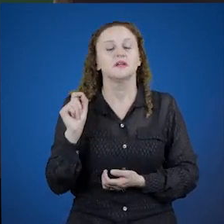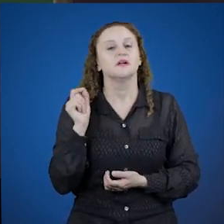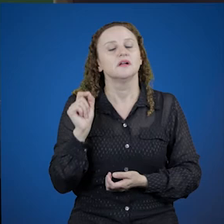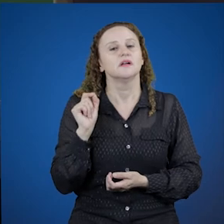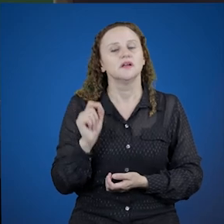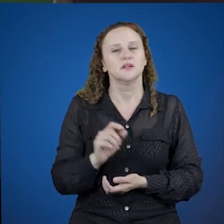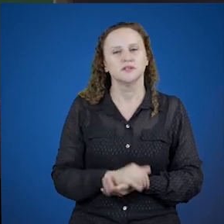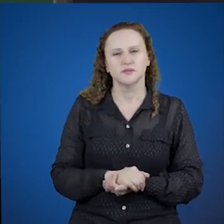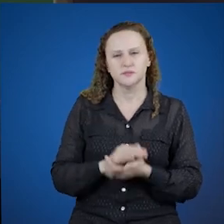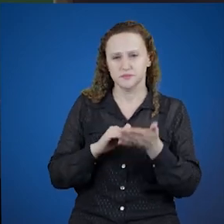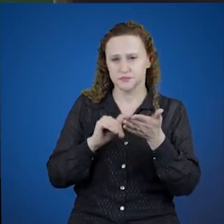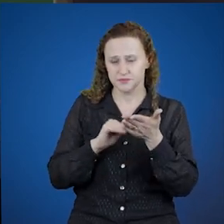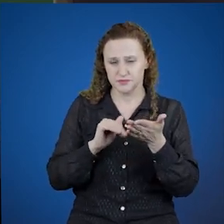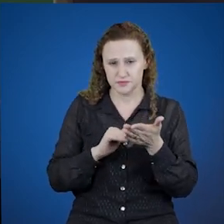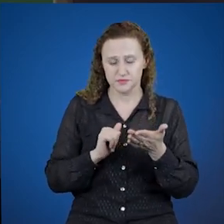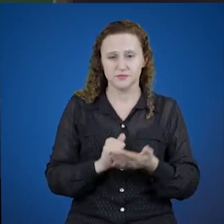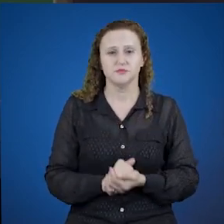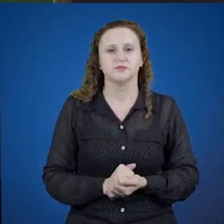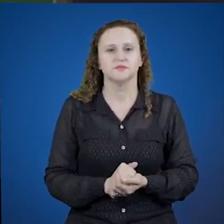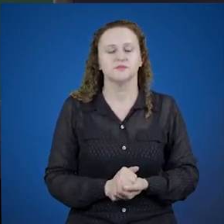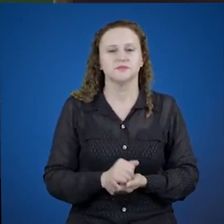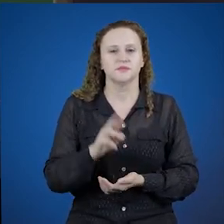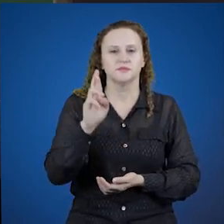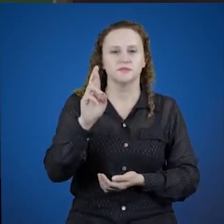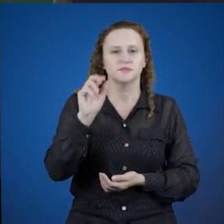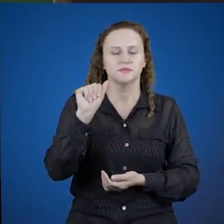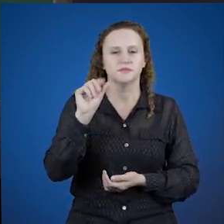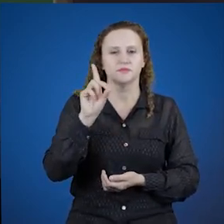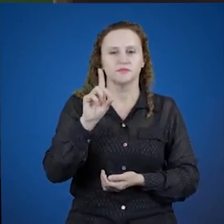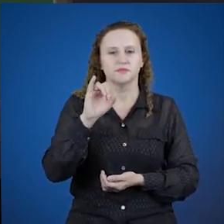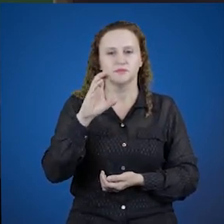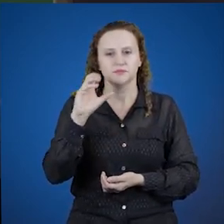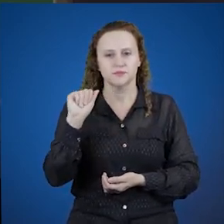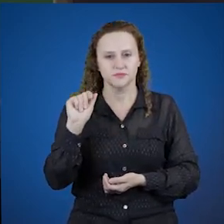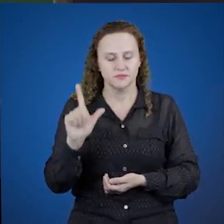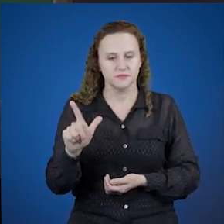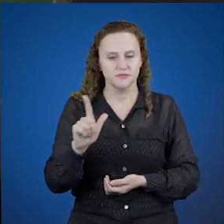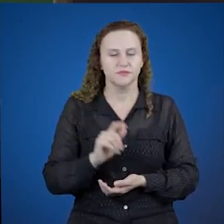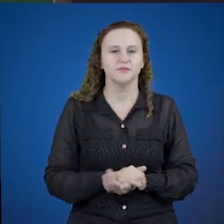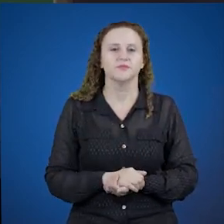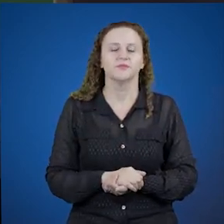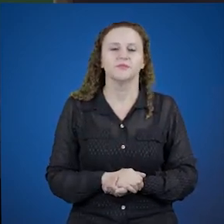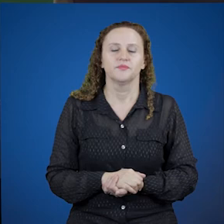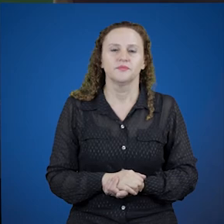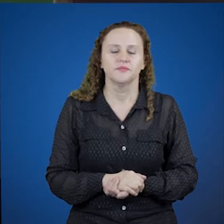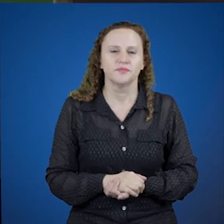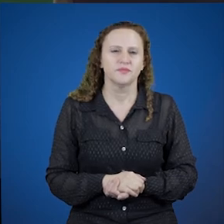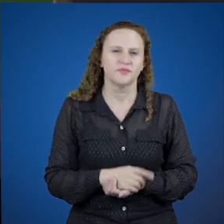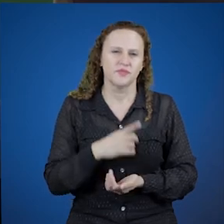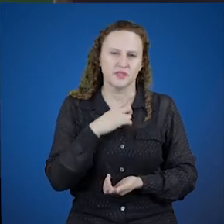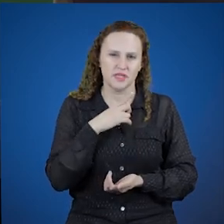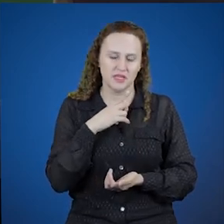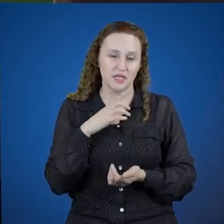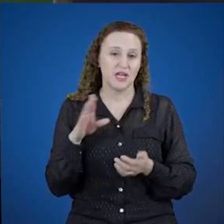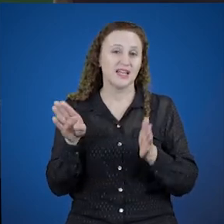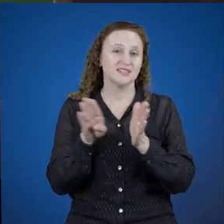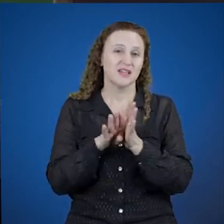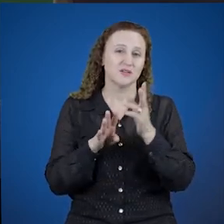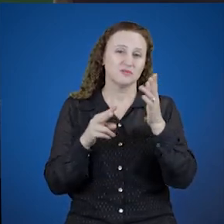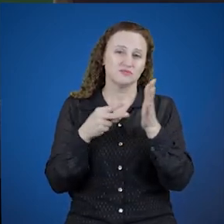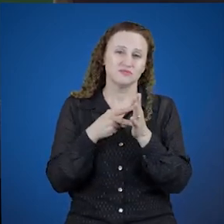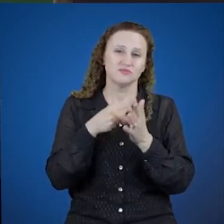portanto tirando aqui o radical nós temos ó o radical vai até o